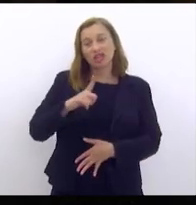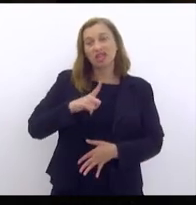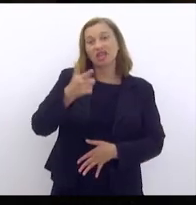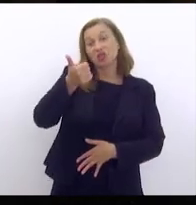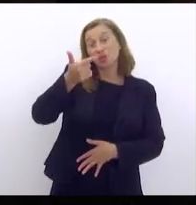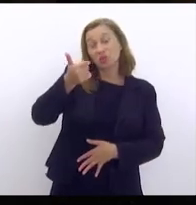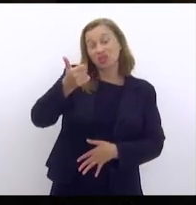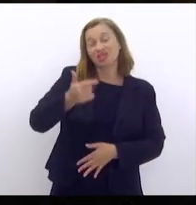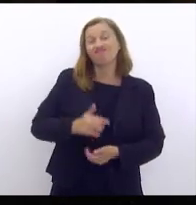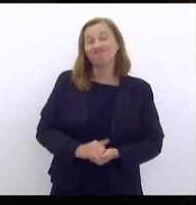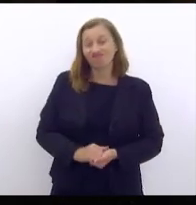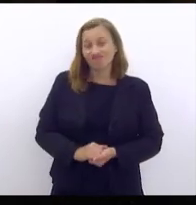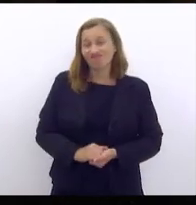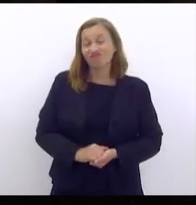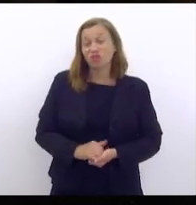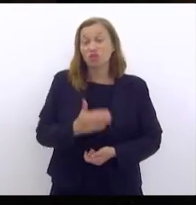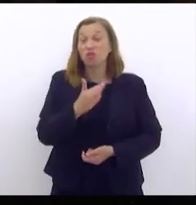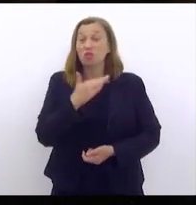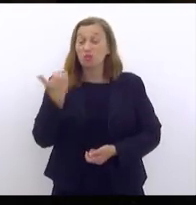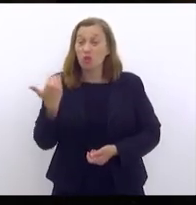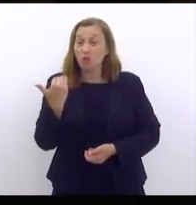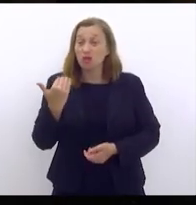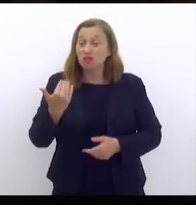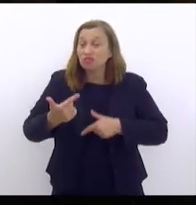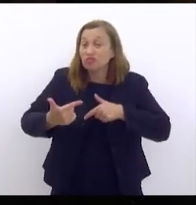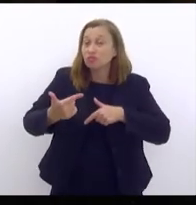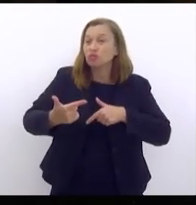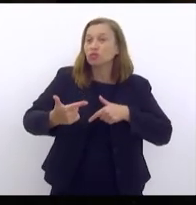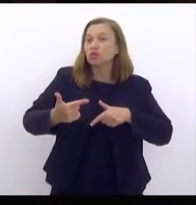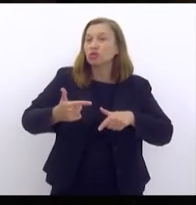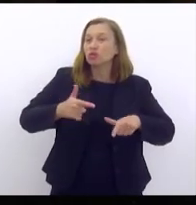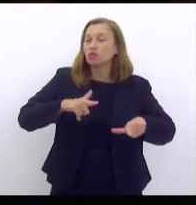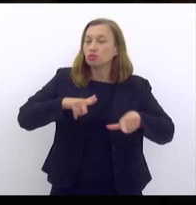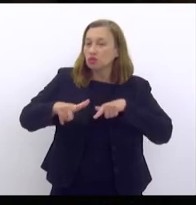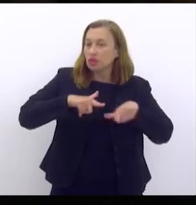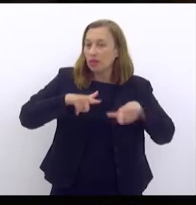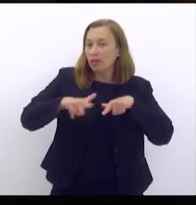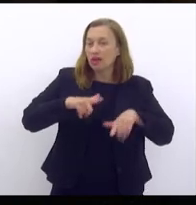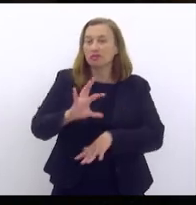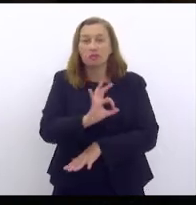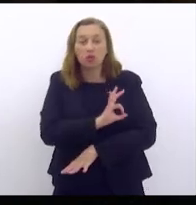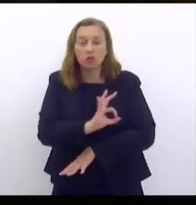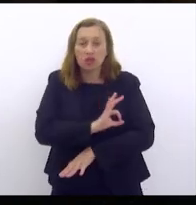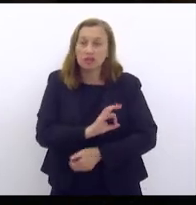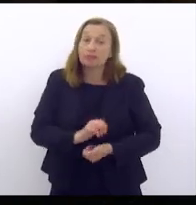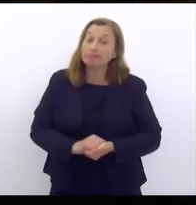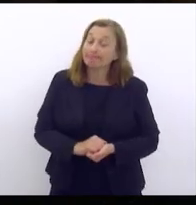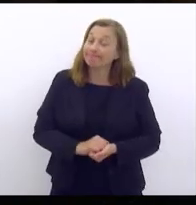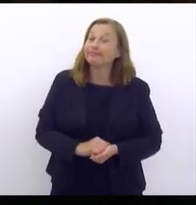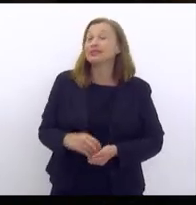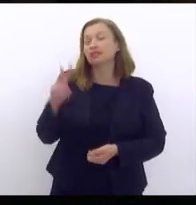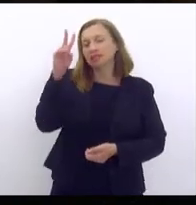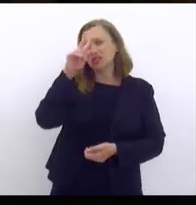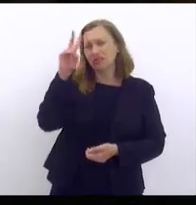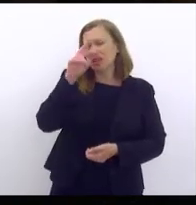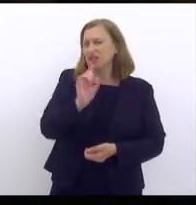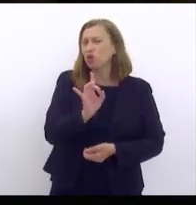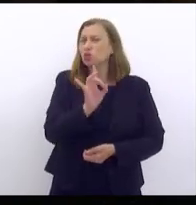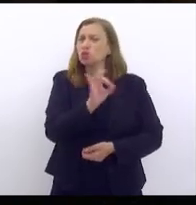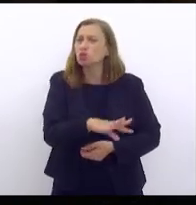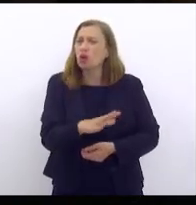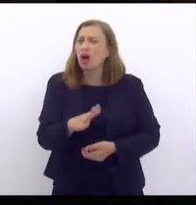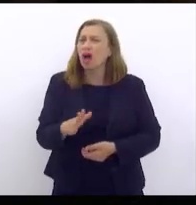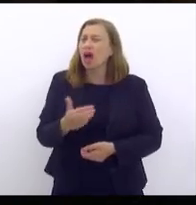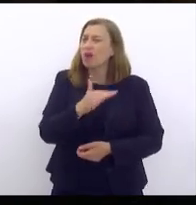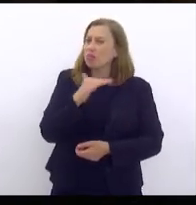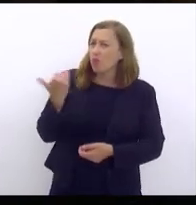de hoje, e ela foi morta em uma ação policial. Lembrar que não só a